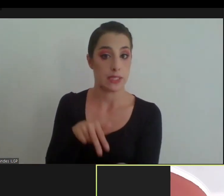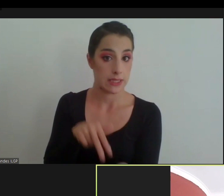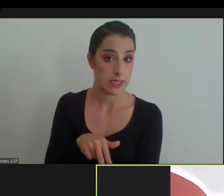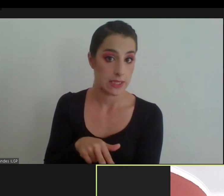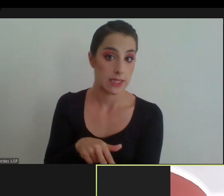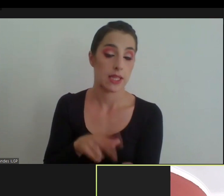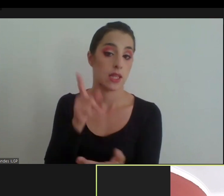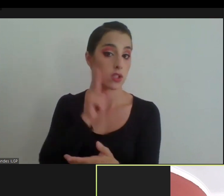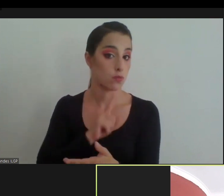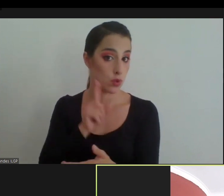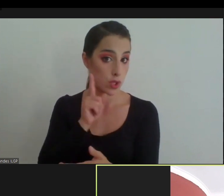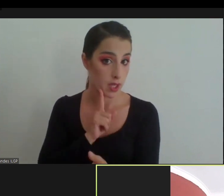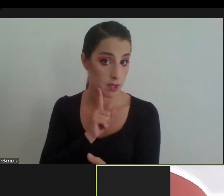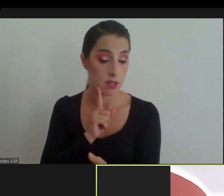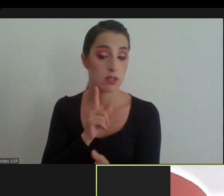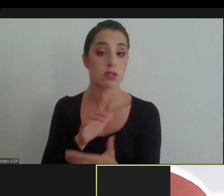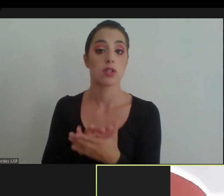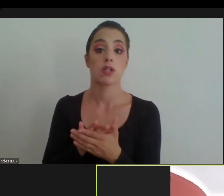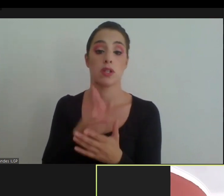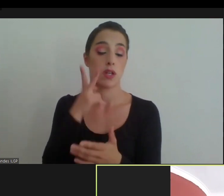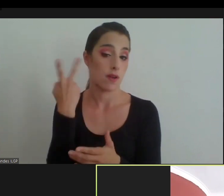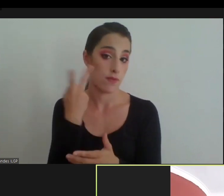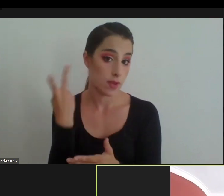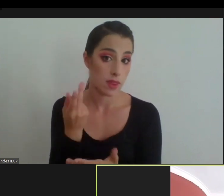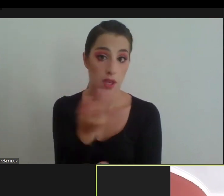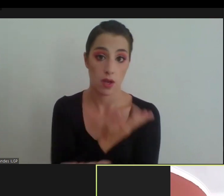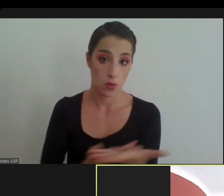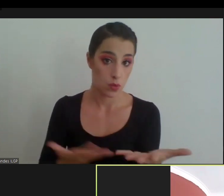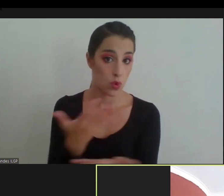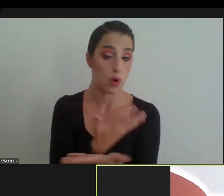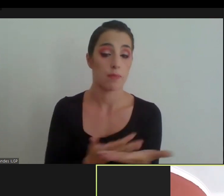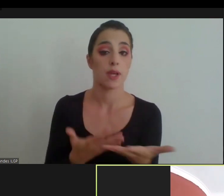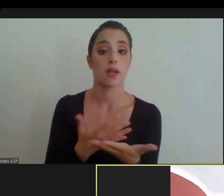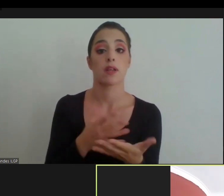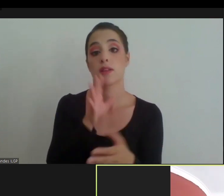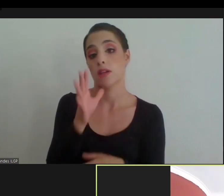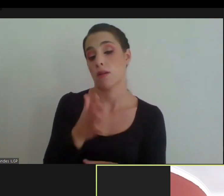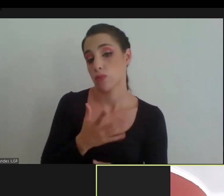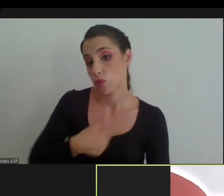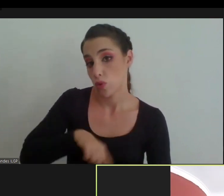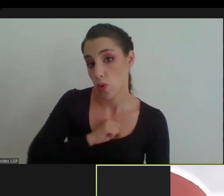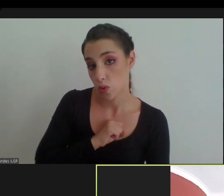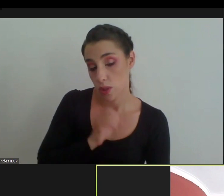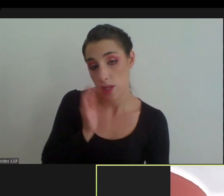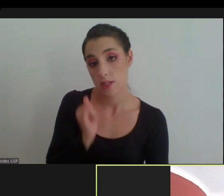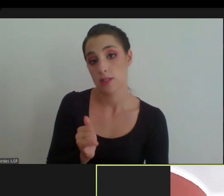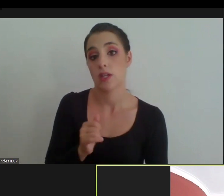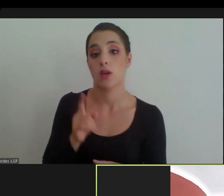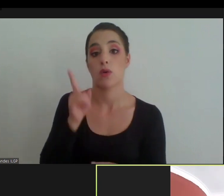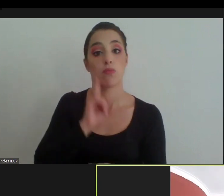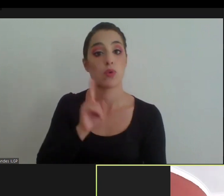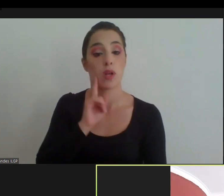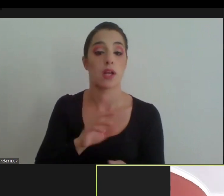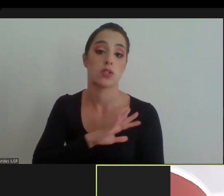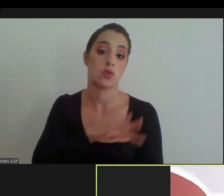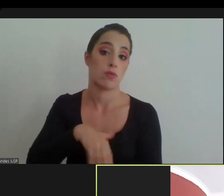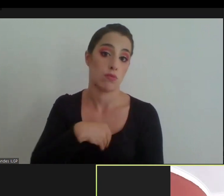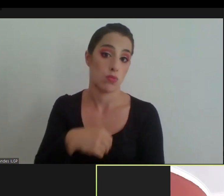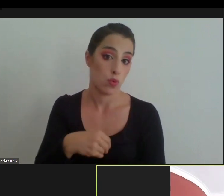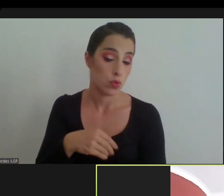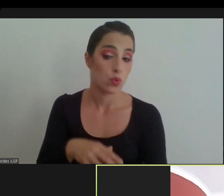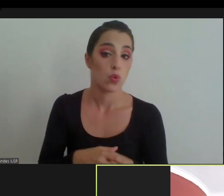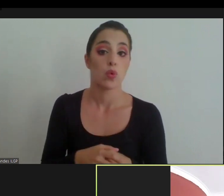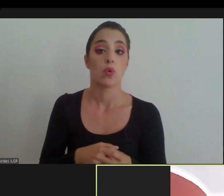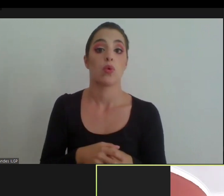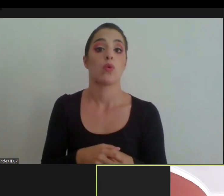das mulheres, mesmo na vida económica, digamos assim, a nível de mulheres do mundo rural,